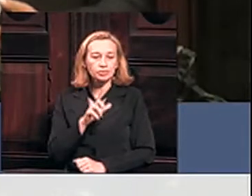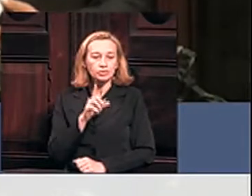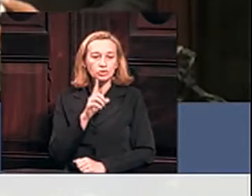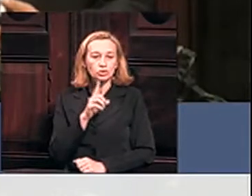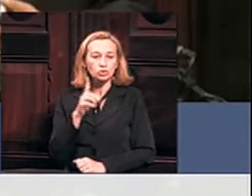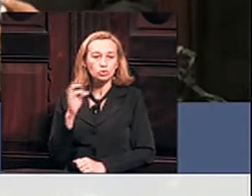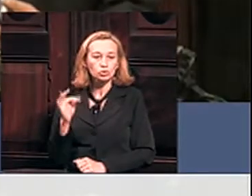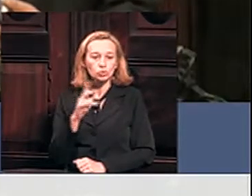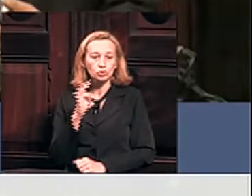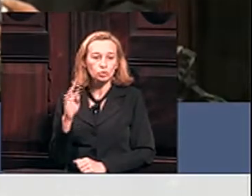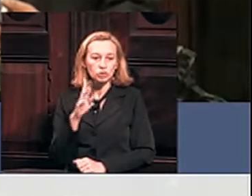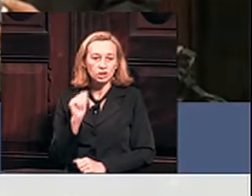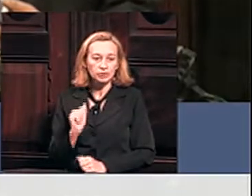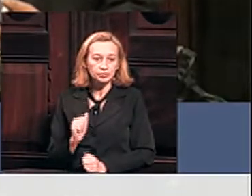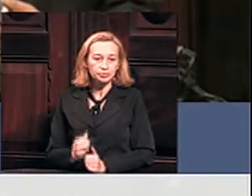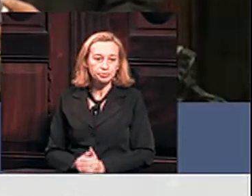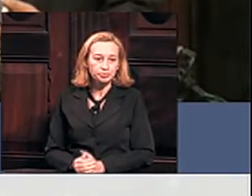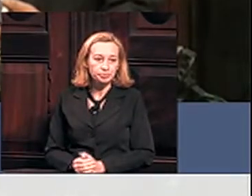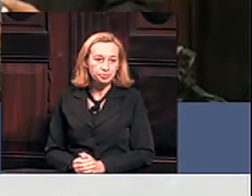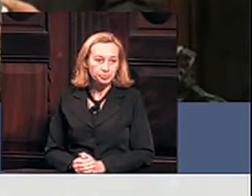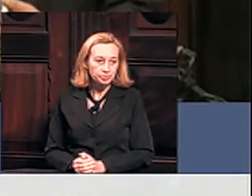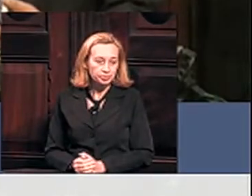Tutuca.